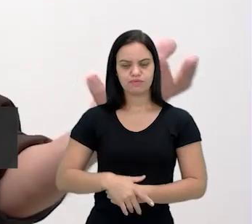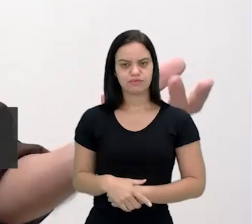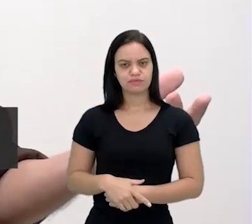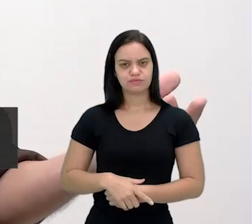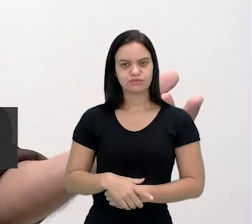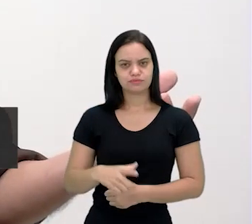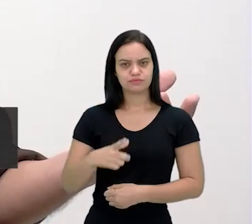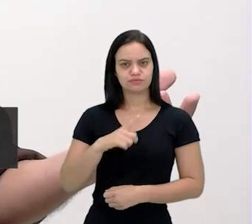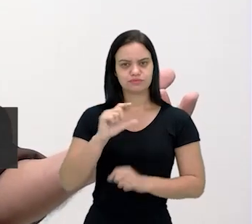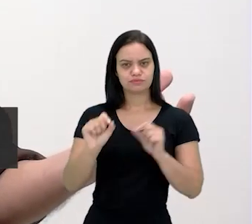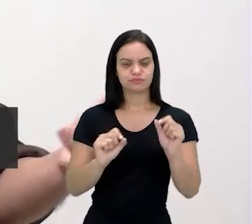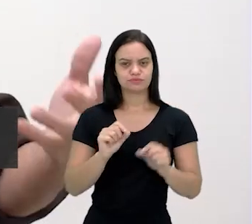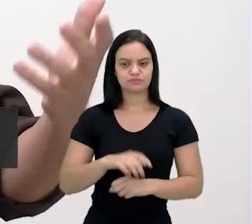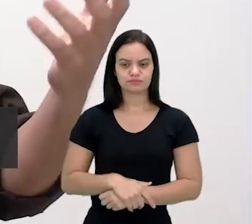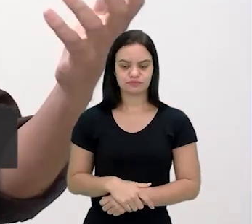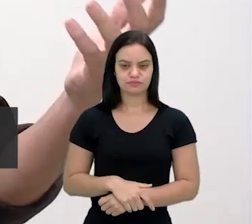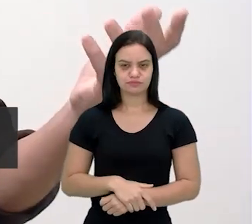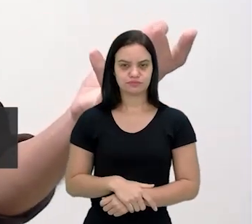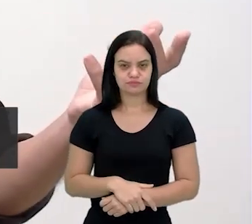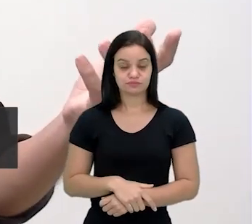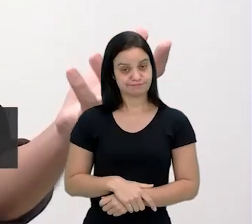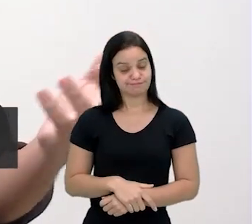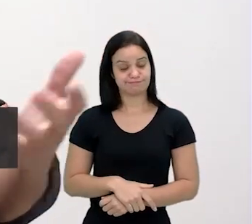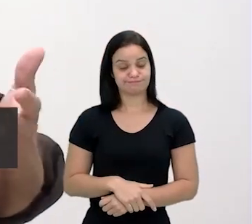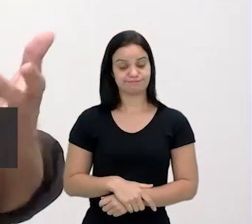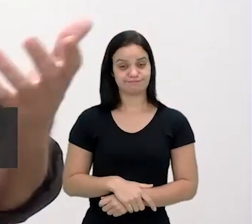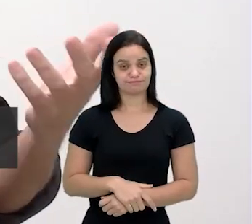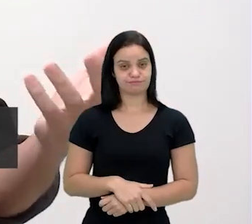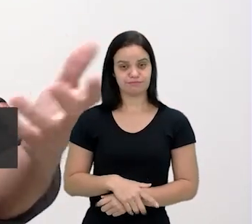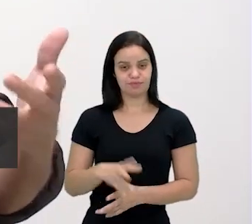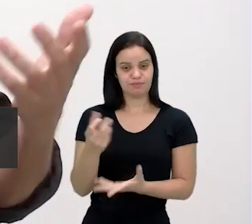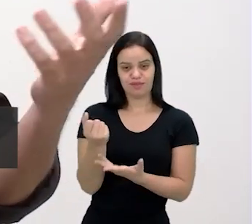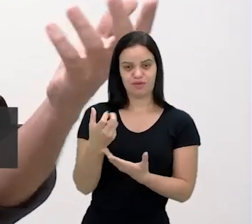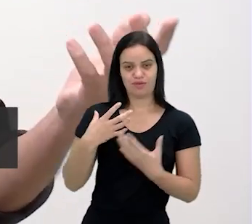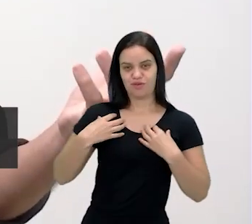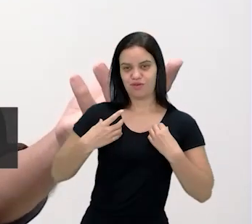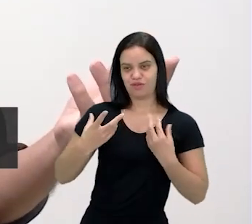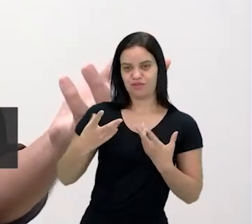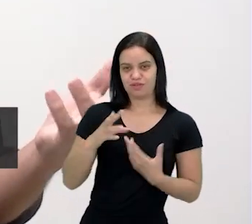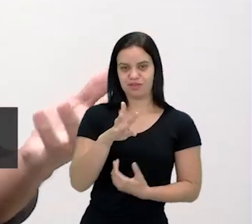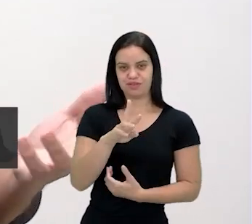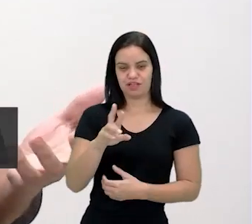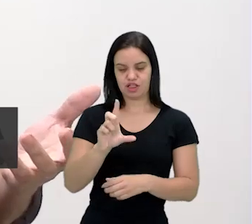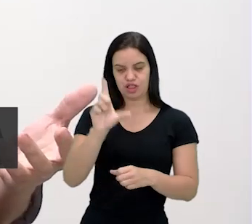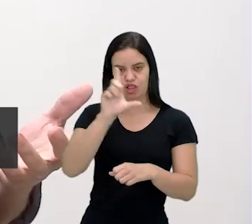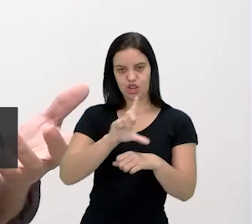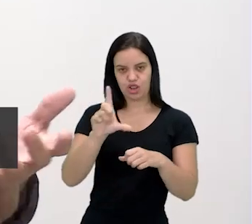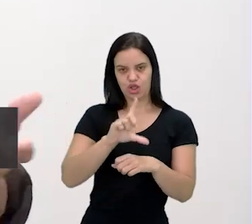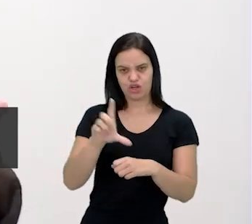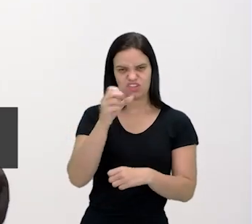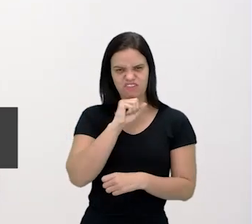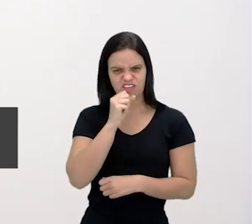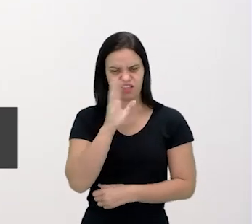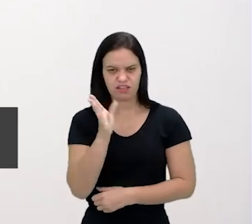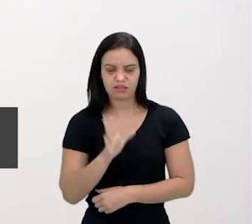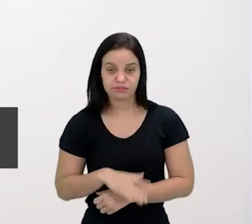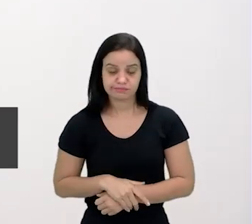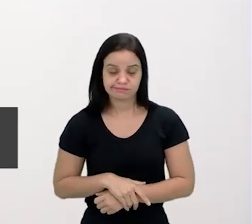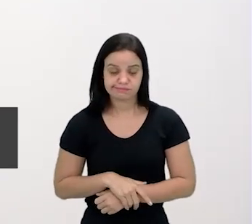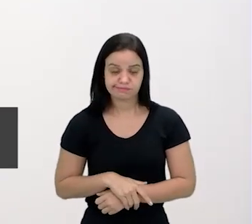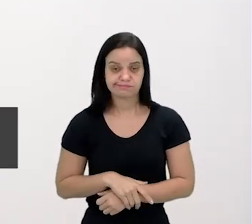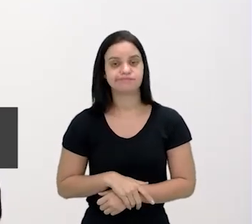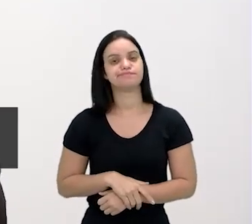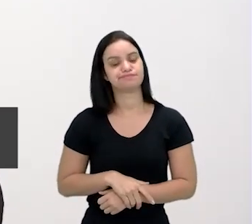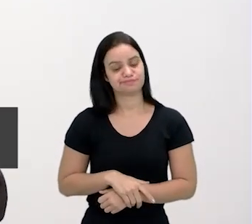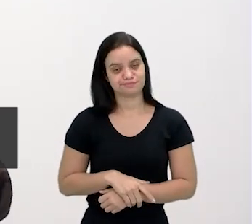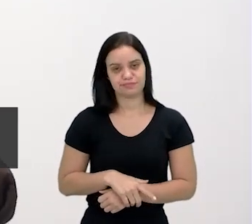as minhas roupas alugadas, pegadas em brechós? É isso que vale? Se é isso,